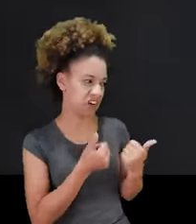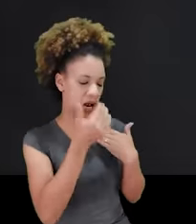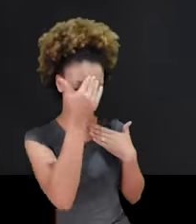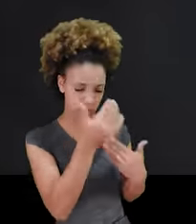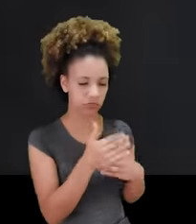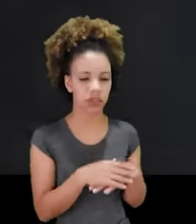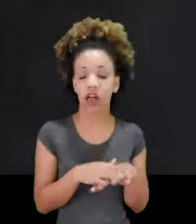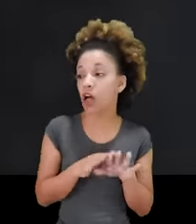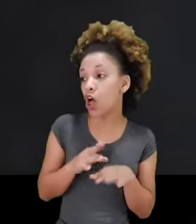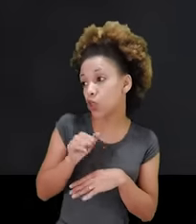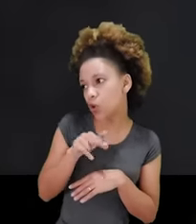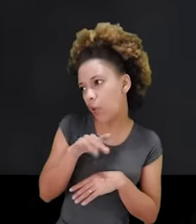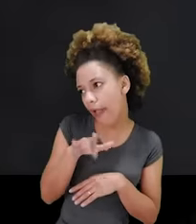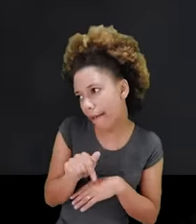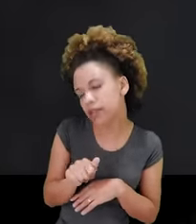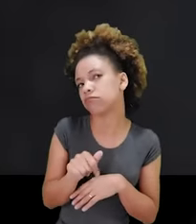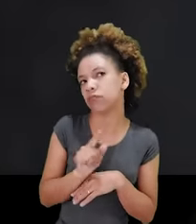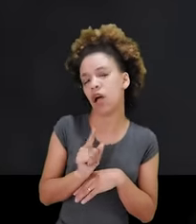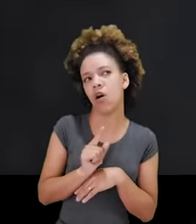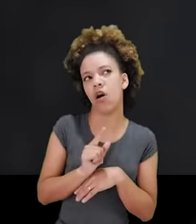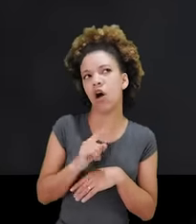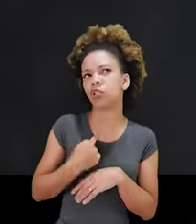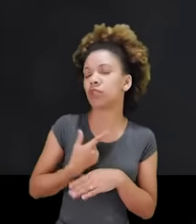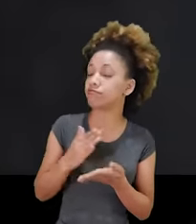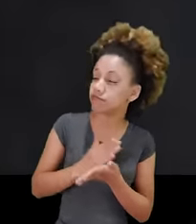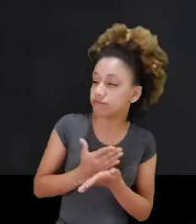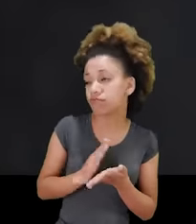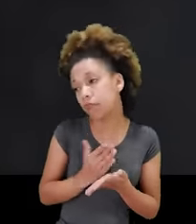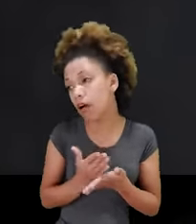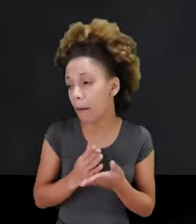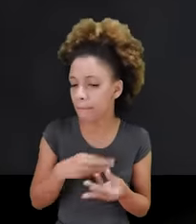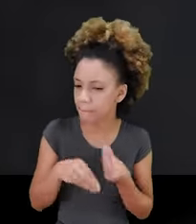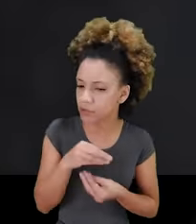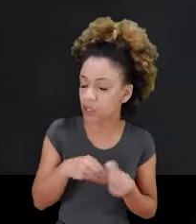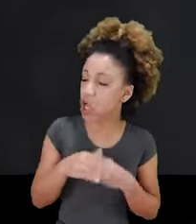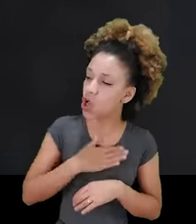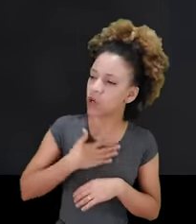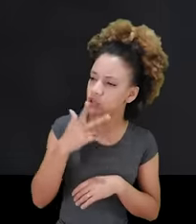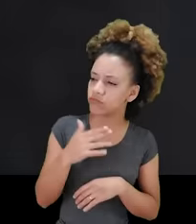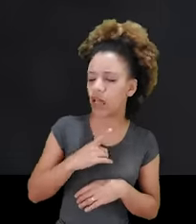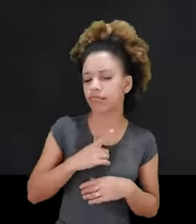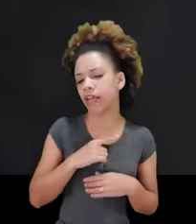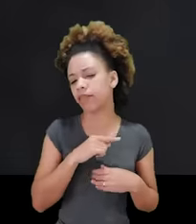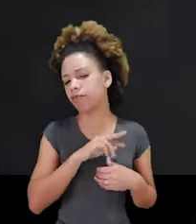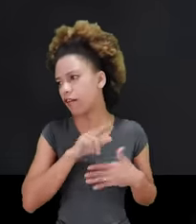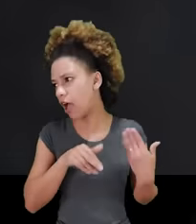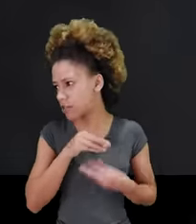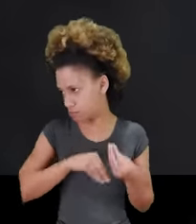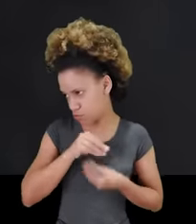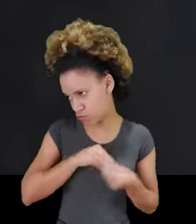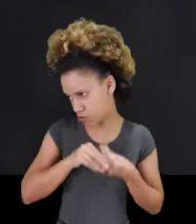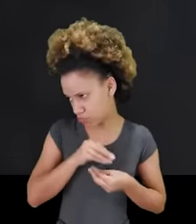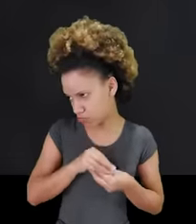dos nórdicos, dos noruegueses. Nós somos ali um meio termo que a mim agrada, eu gosto, acho que temos o melhor dos dois mundos. Não somos